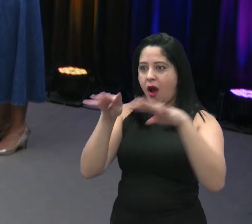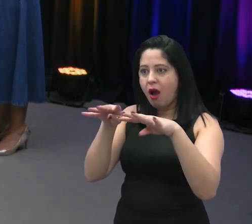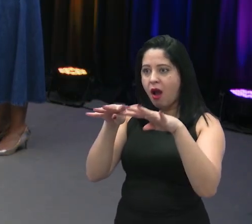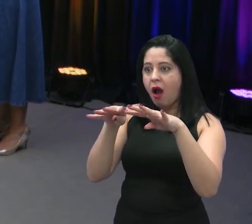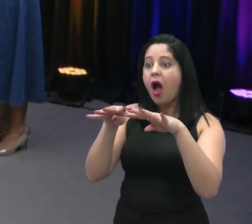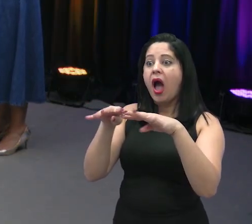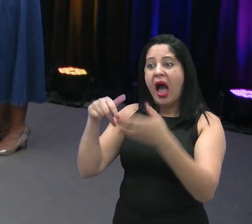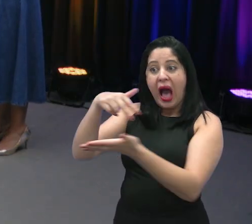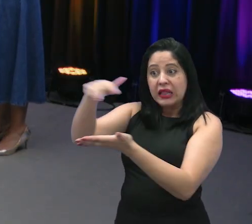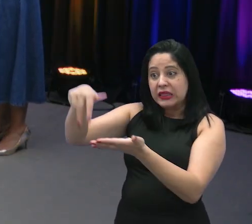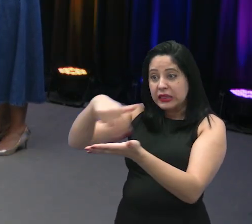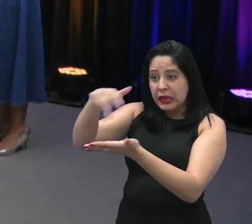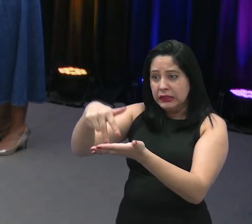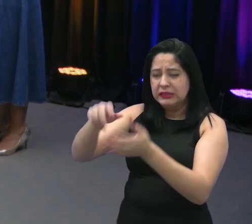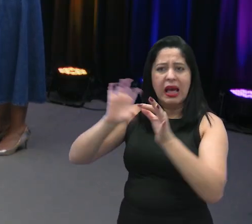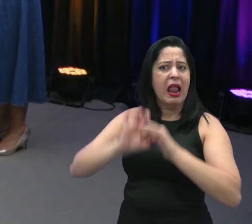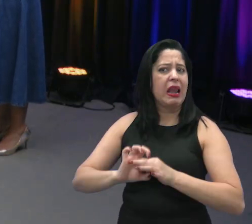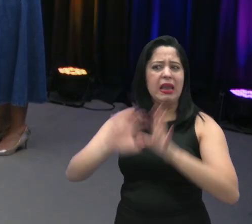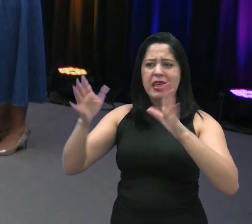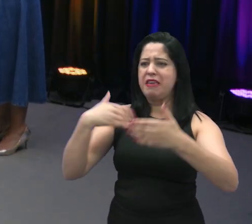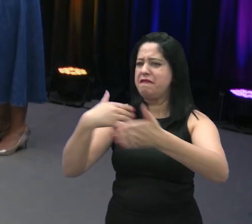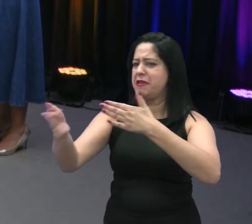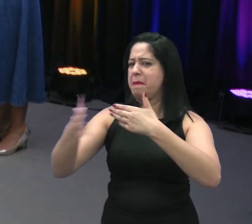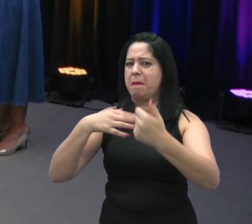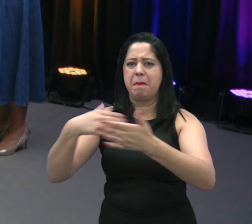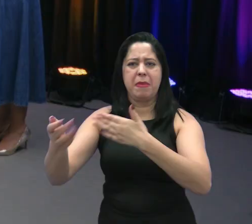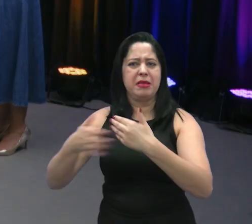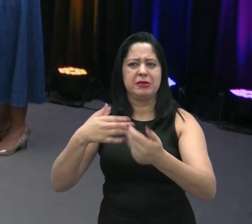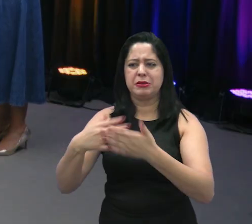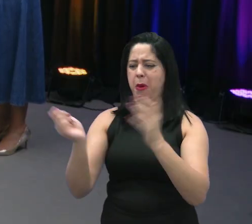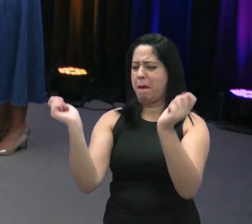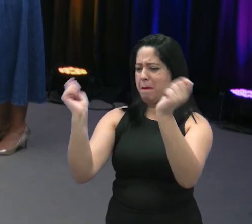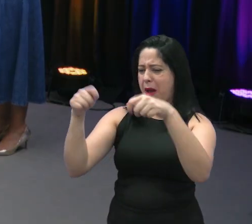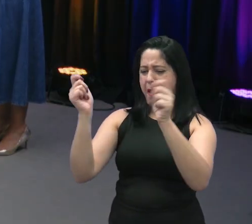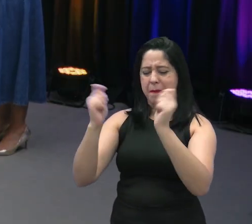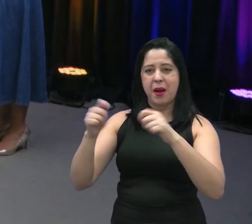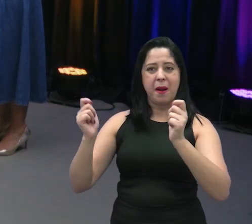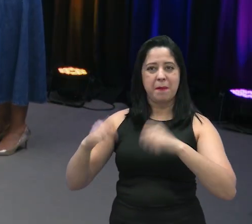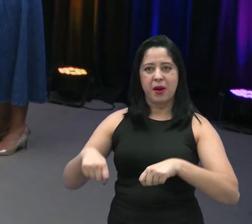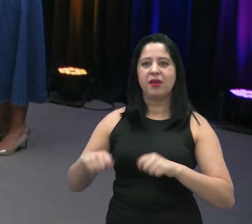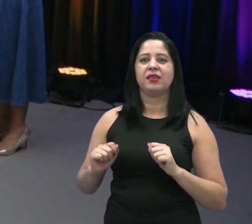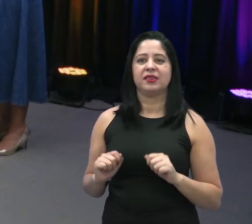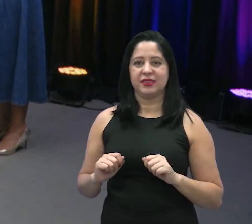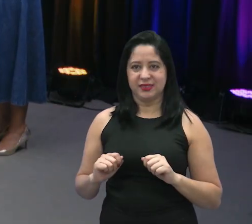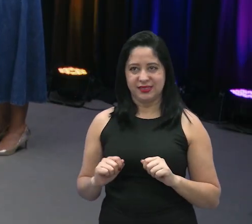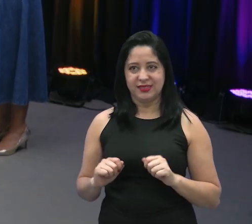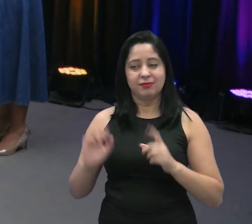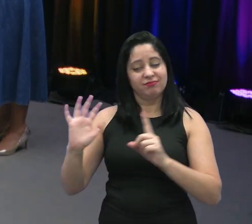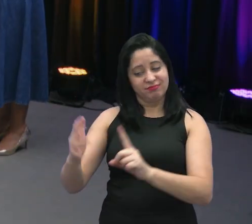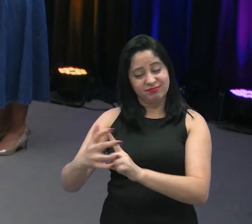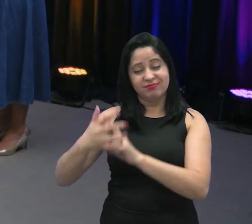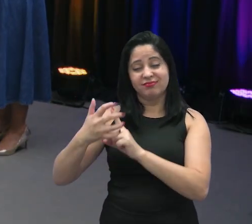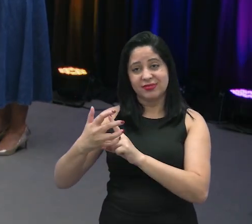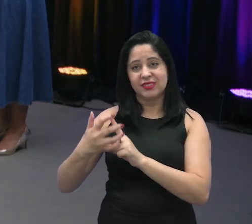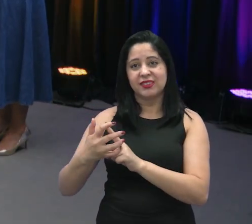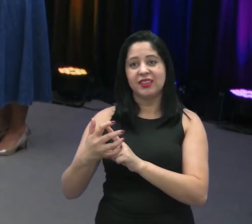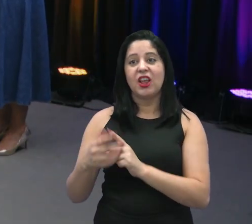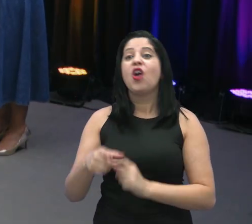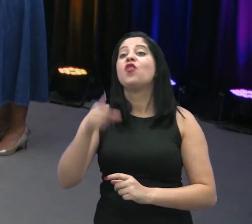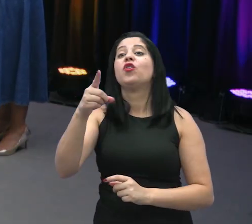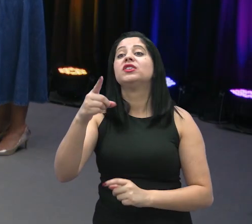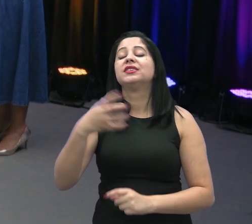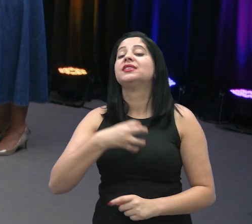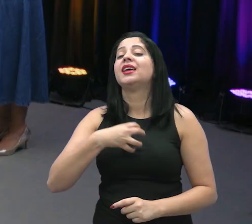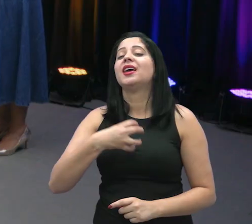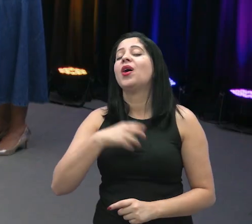possam entender que a dança é para todos os corpos, para todas as possibilidades, é mais democrática, é acolhedora também.